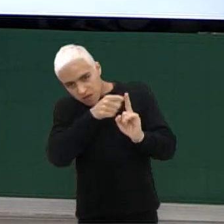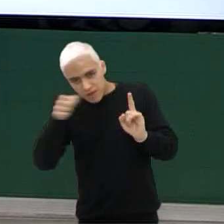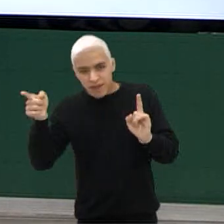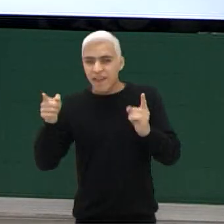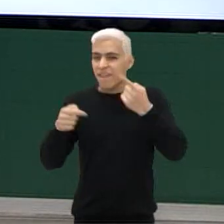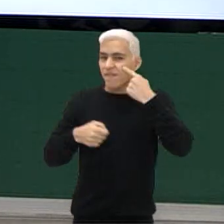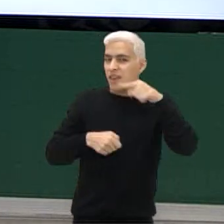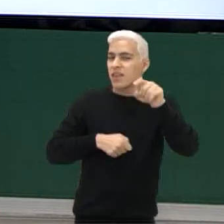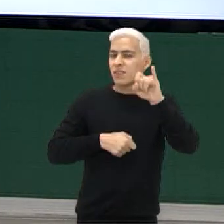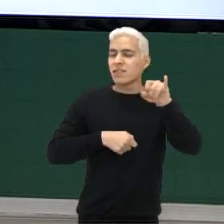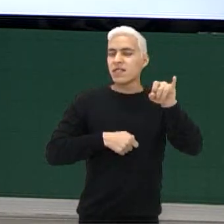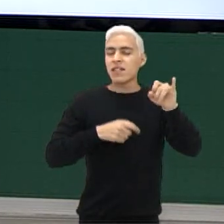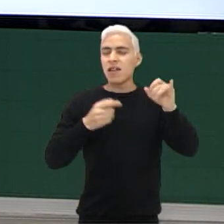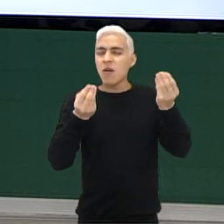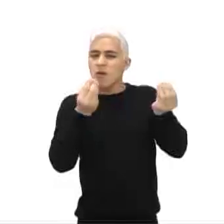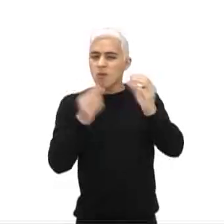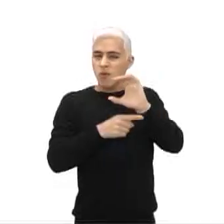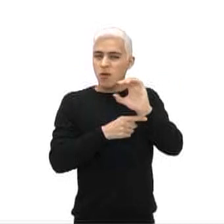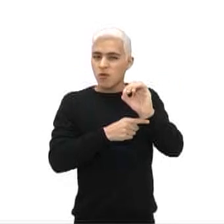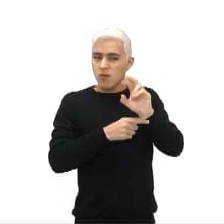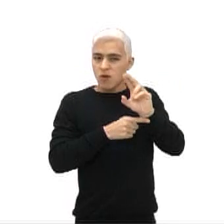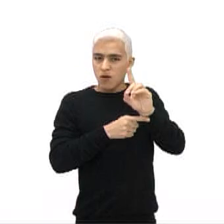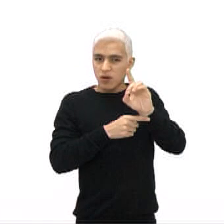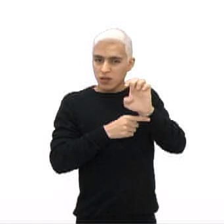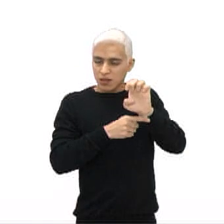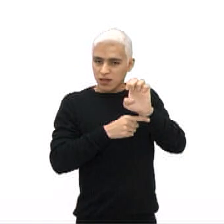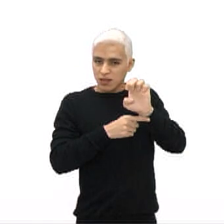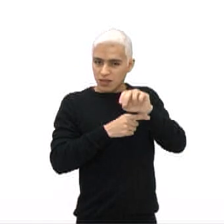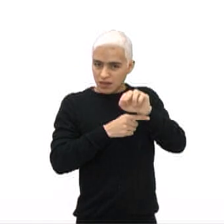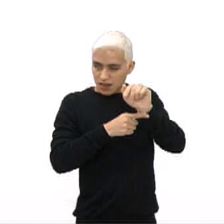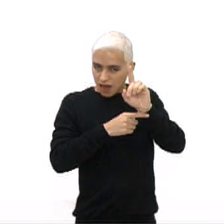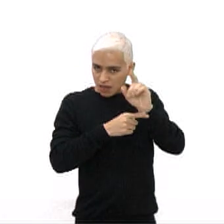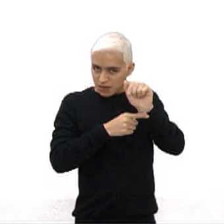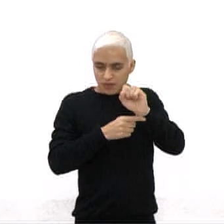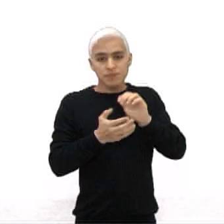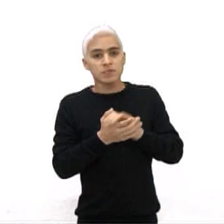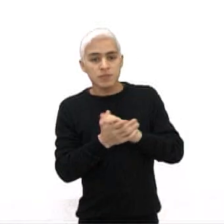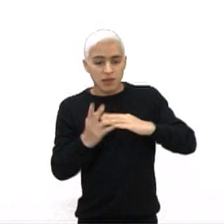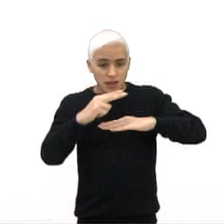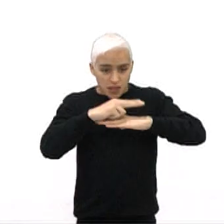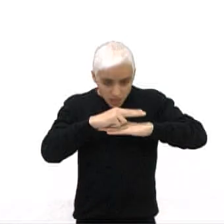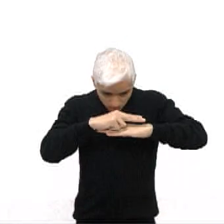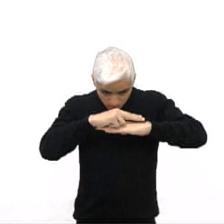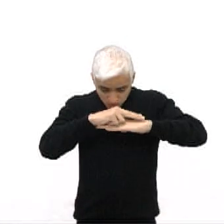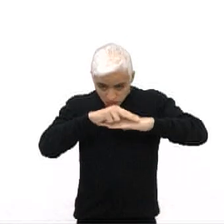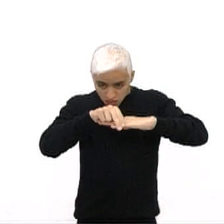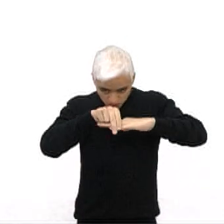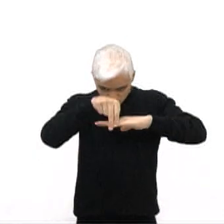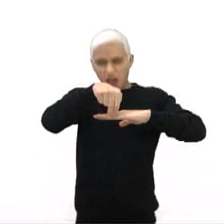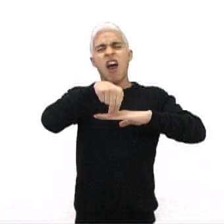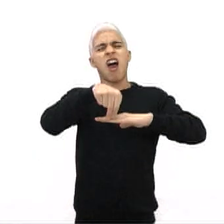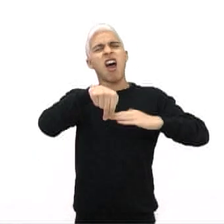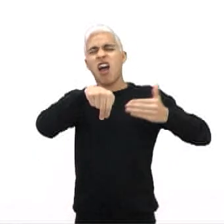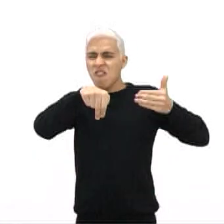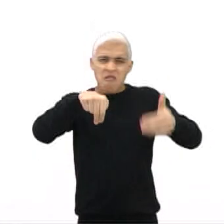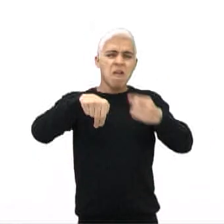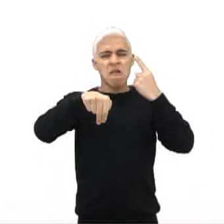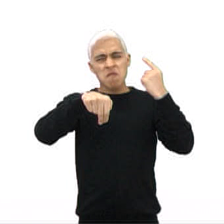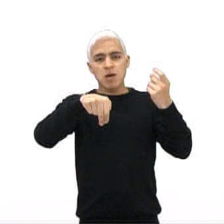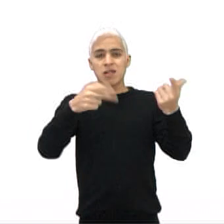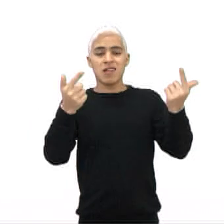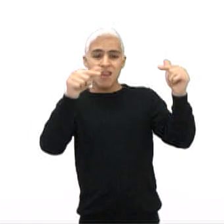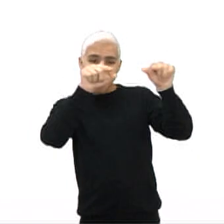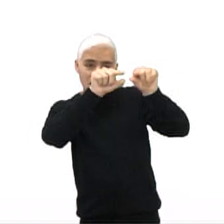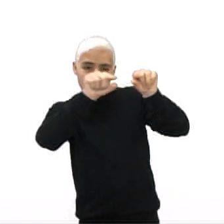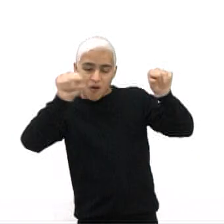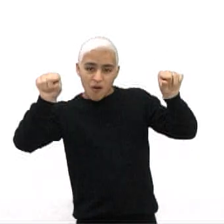orações coordenadas? Vamos dar uma olhadinha? Levantou e começou o barulho. Eu tenho o quê? Período composto por